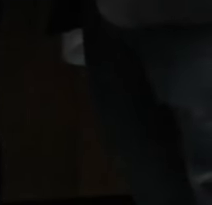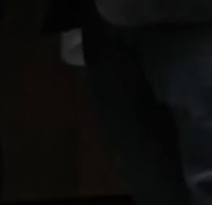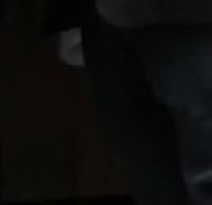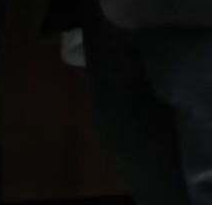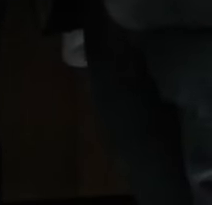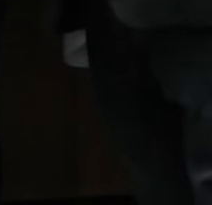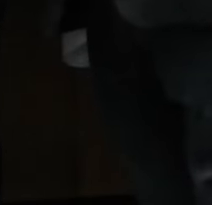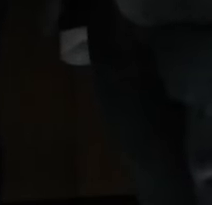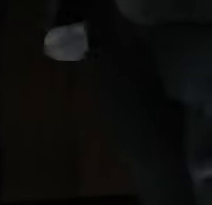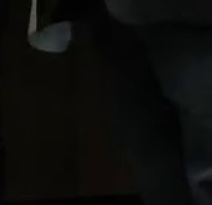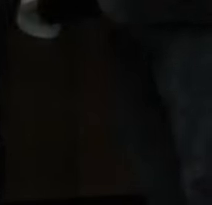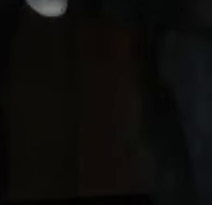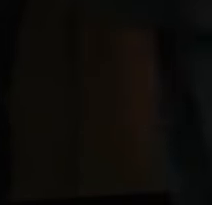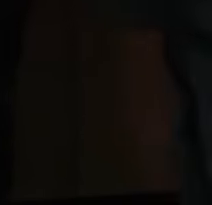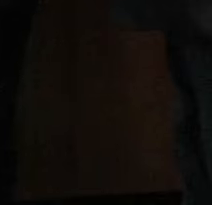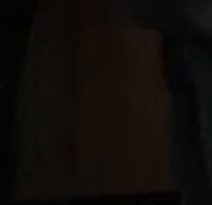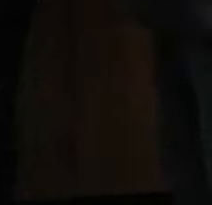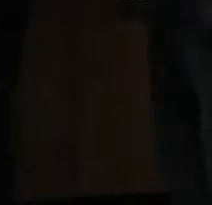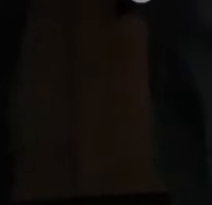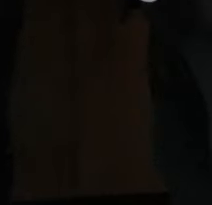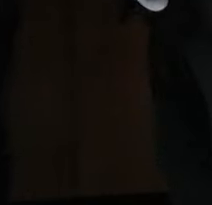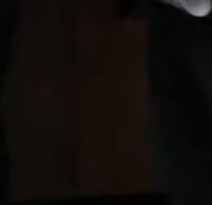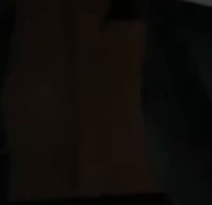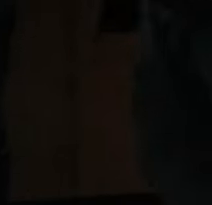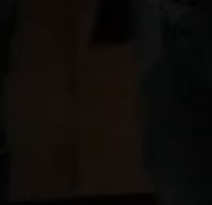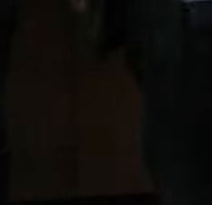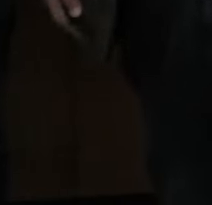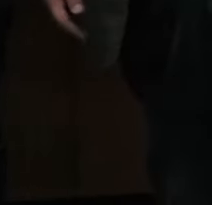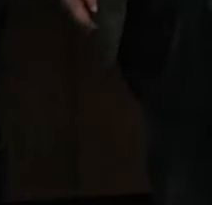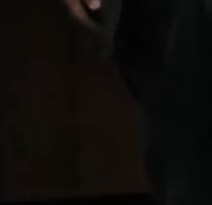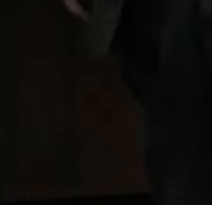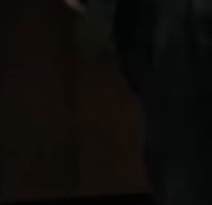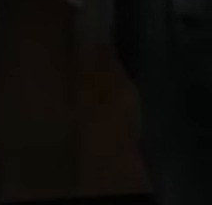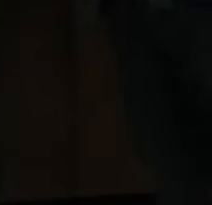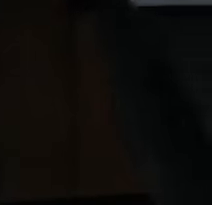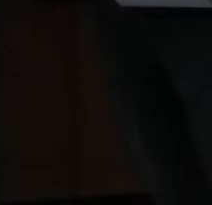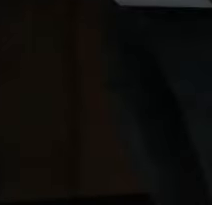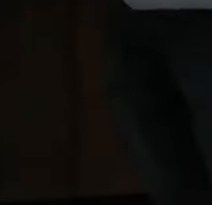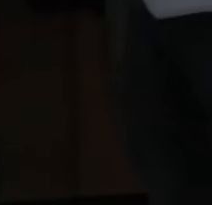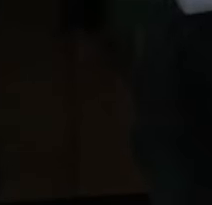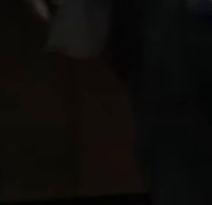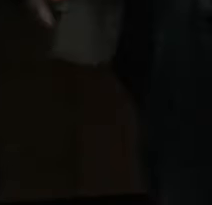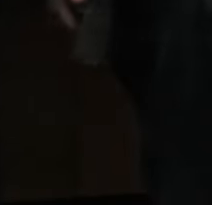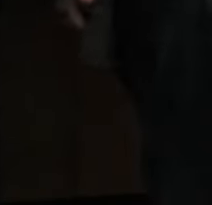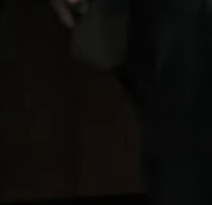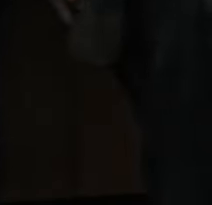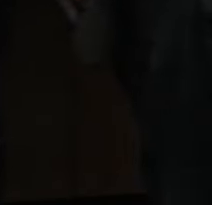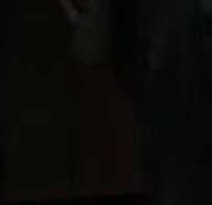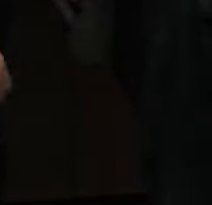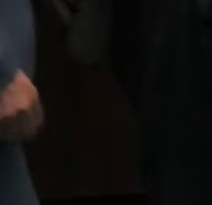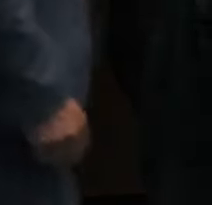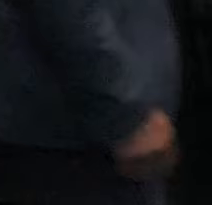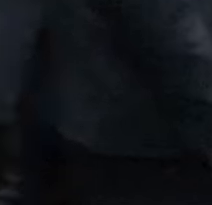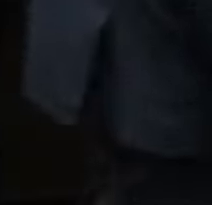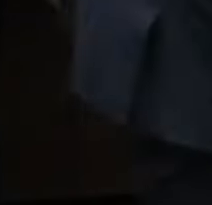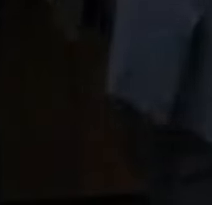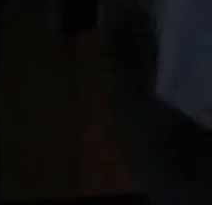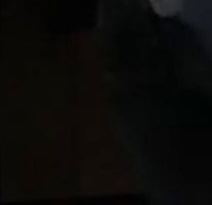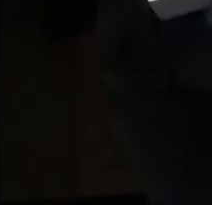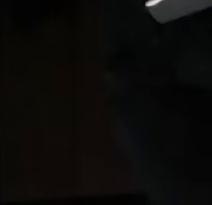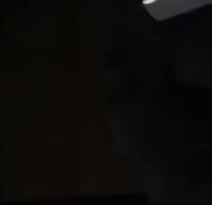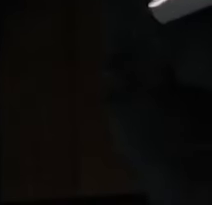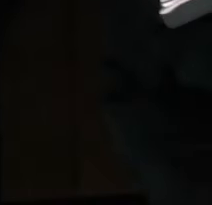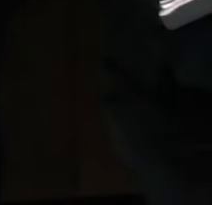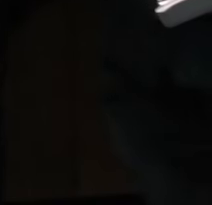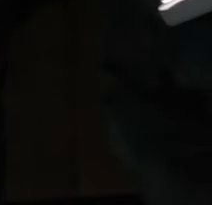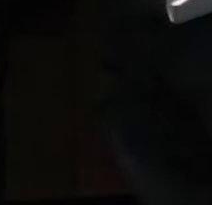ocorram. 5. Atuar como instância executiva, a fim de garantir o alinhamento de estratégia de execução e diretrizes do Conselho. Artigo